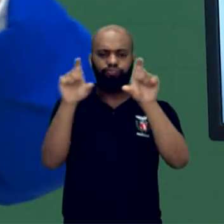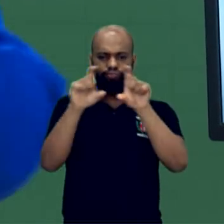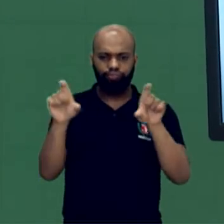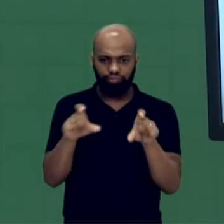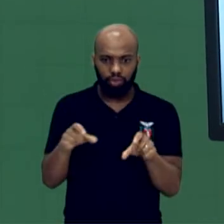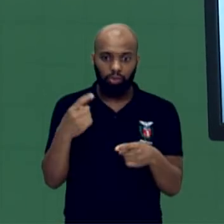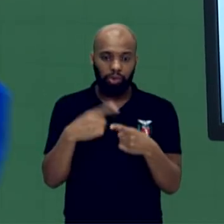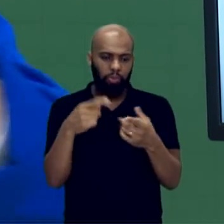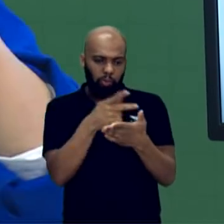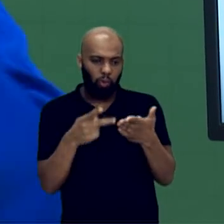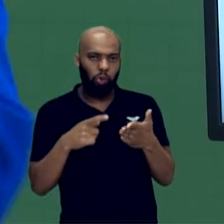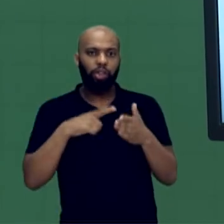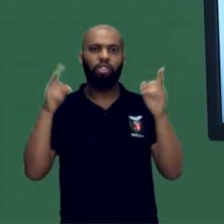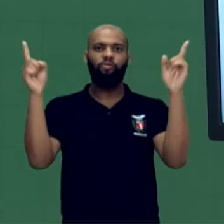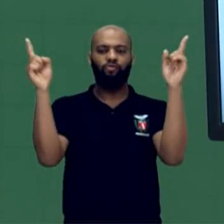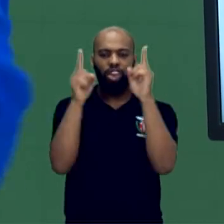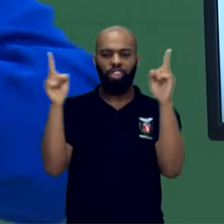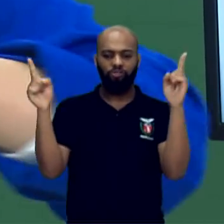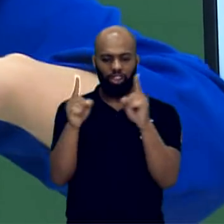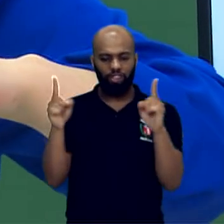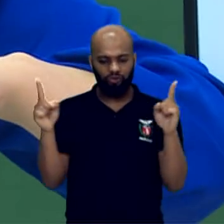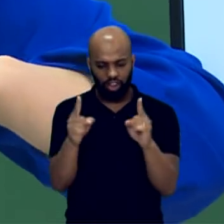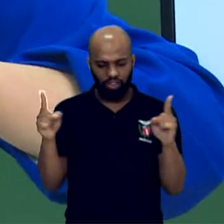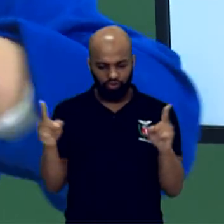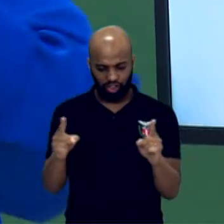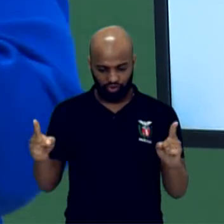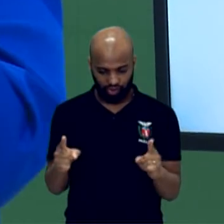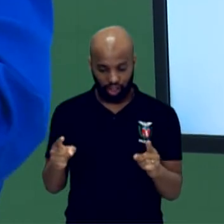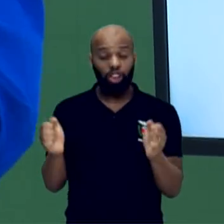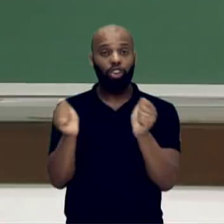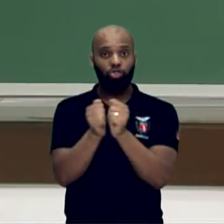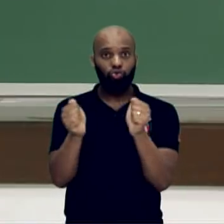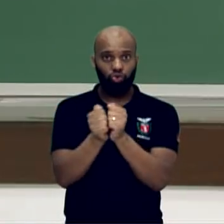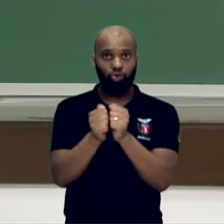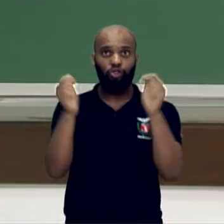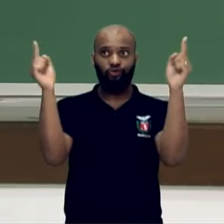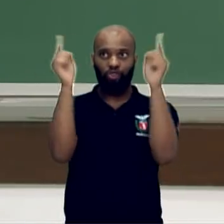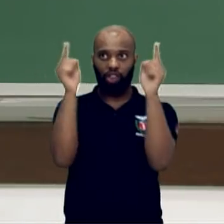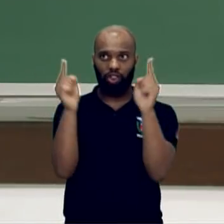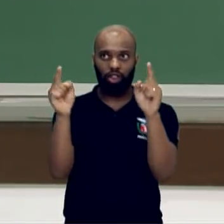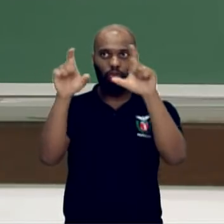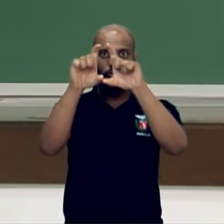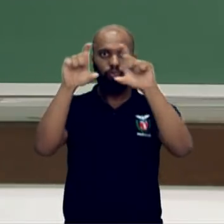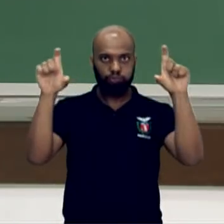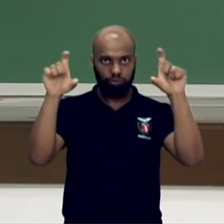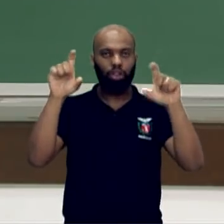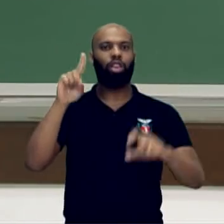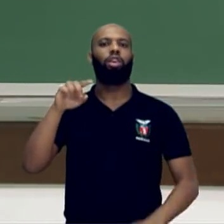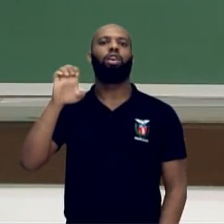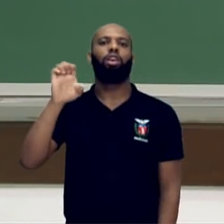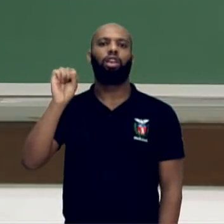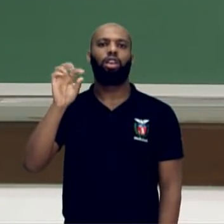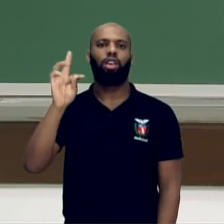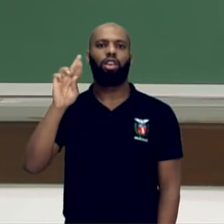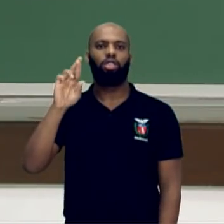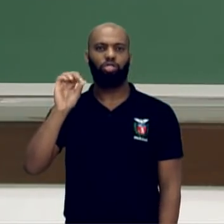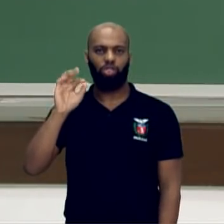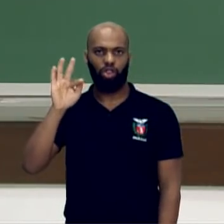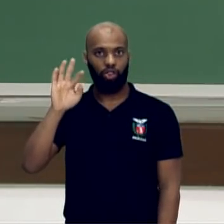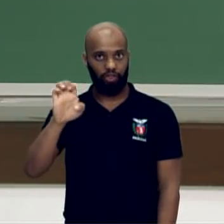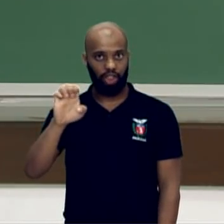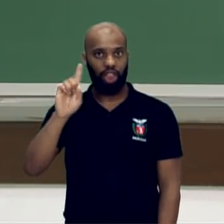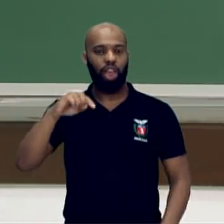um verso, outro verso, e os versos formam um bloco que é a estrofe. É uma